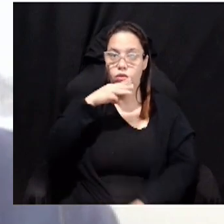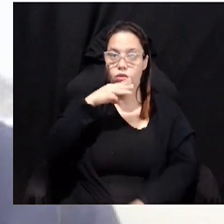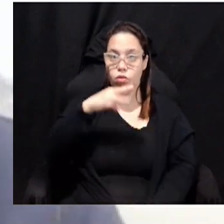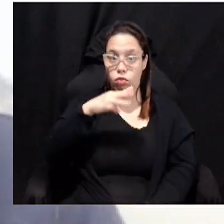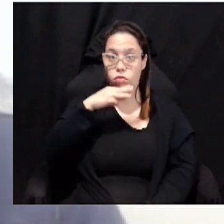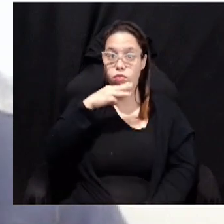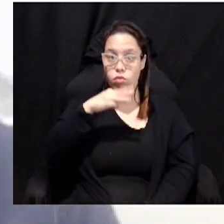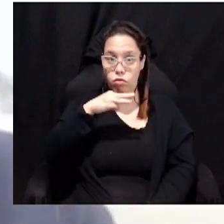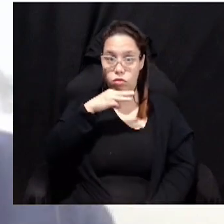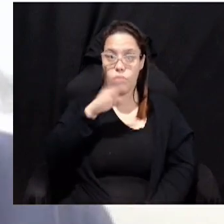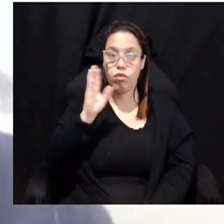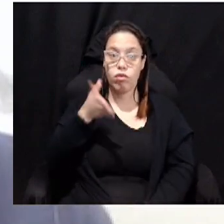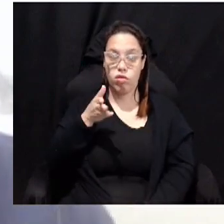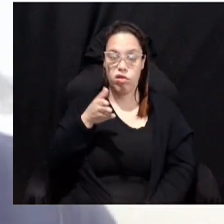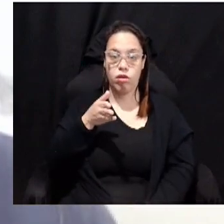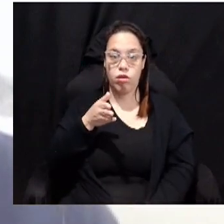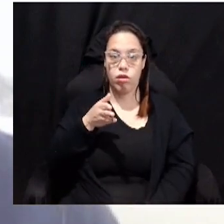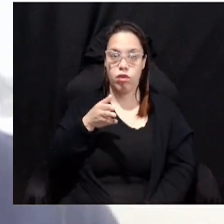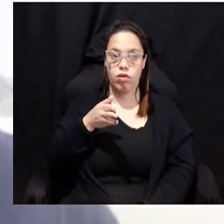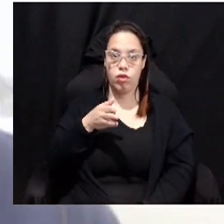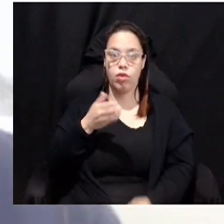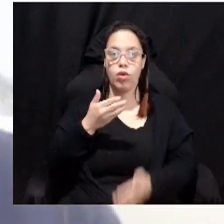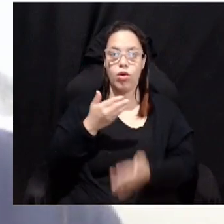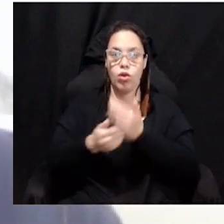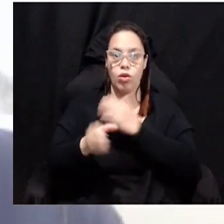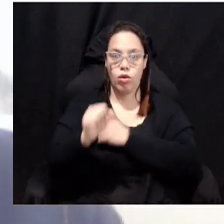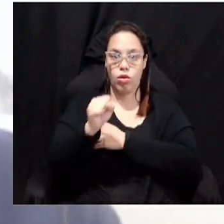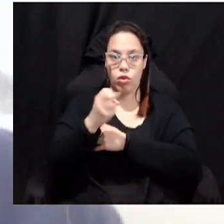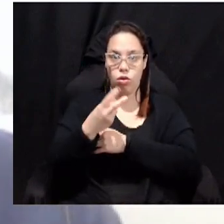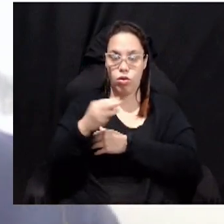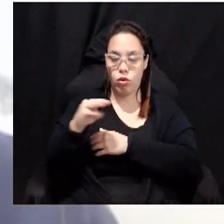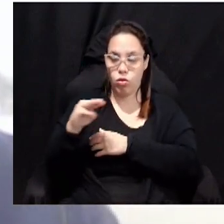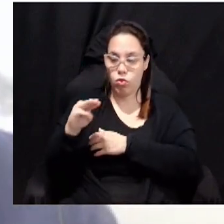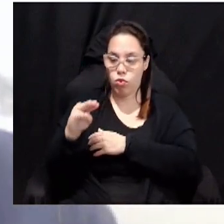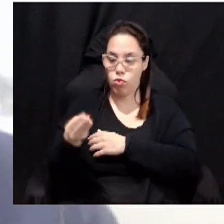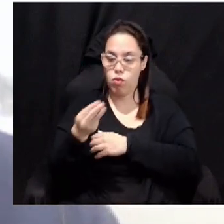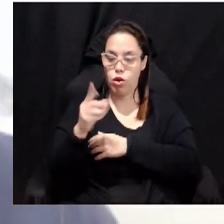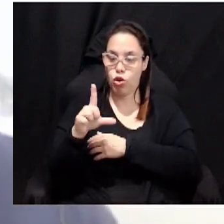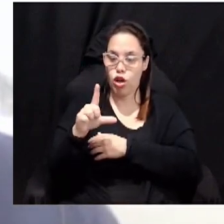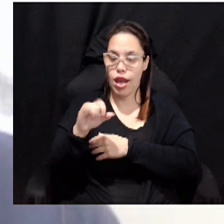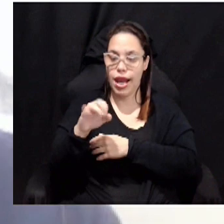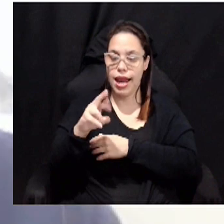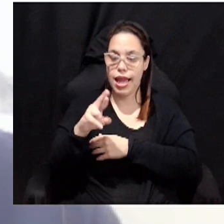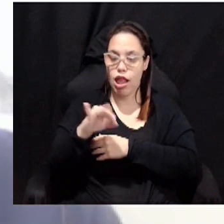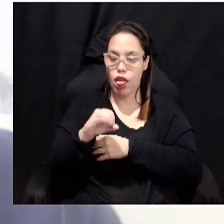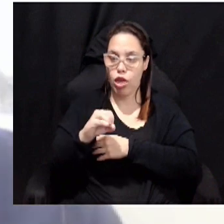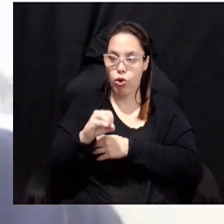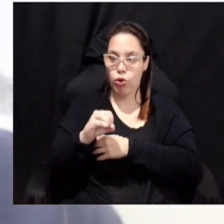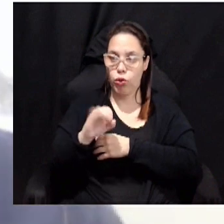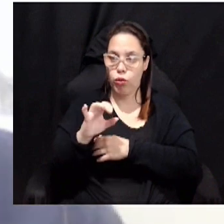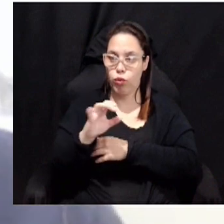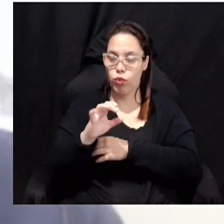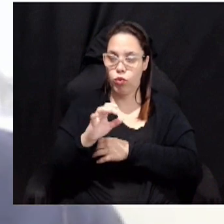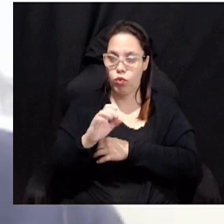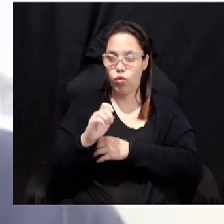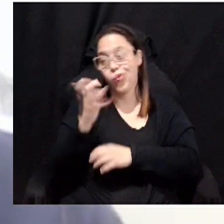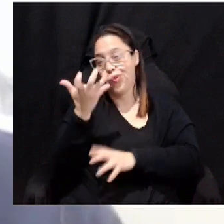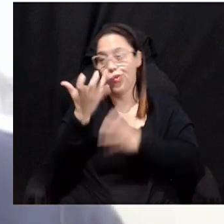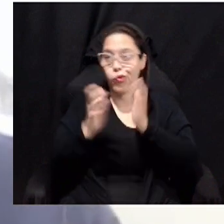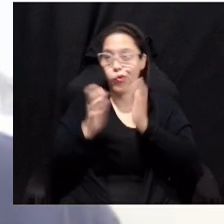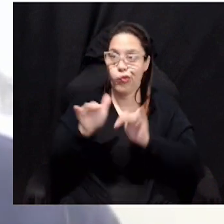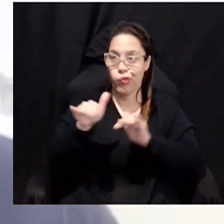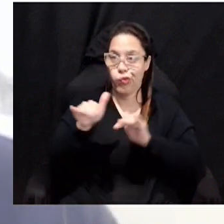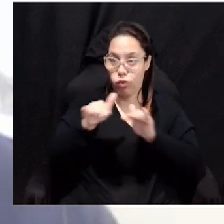já deixamos de perder 82 milhões de litros de água com os eventos relacionados nessa plataforma, com o uso